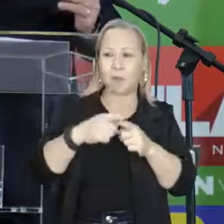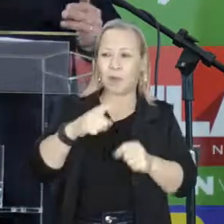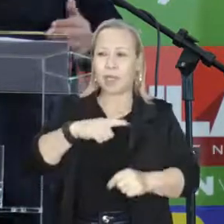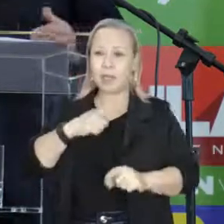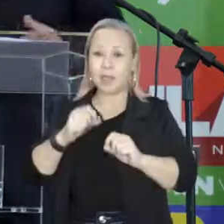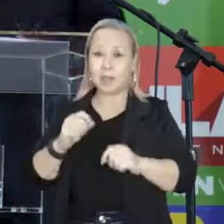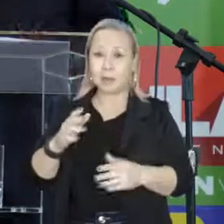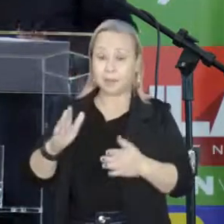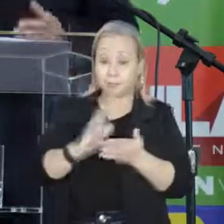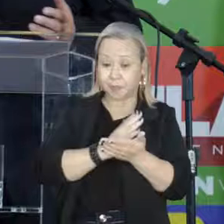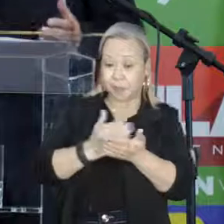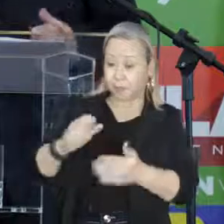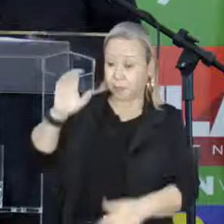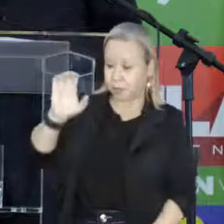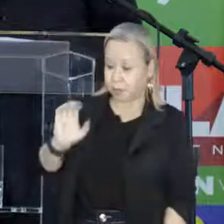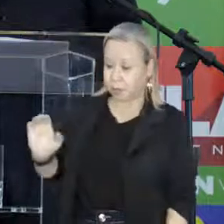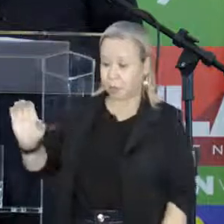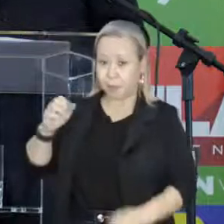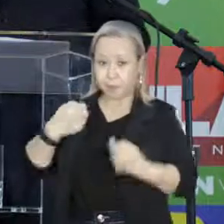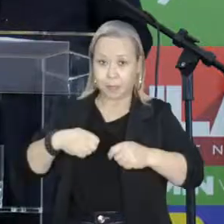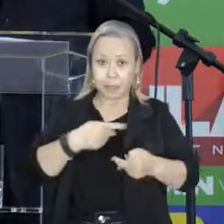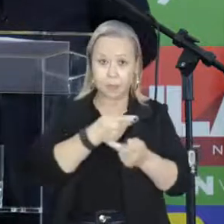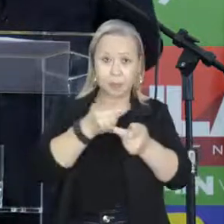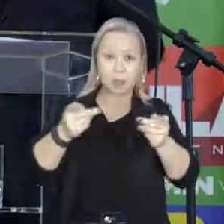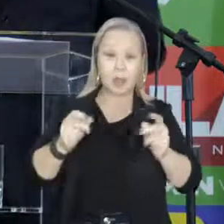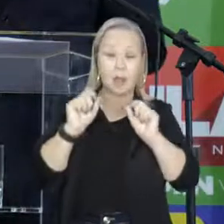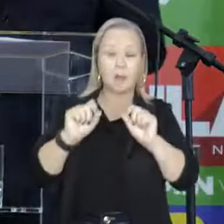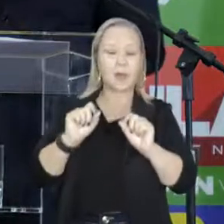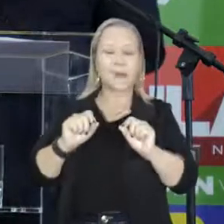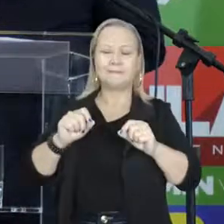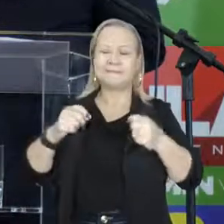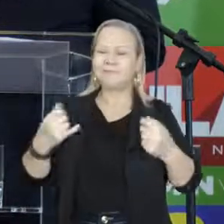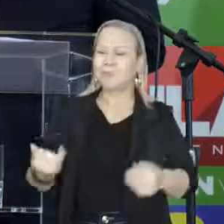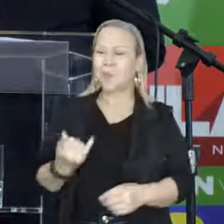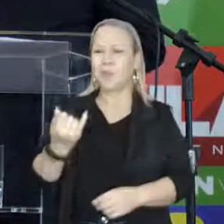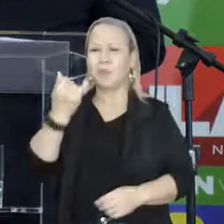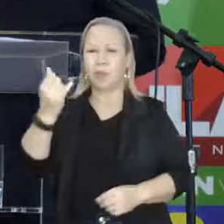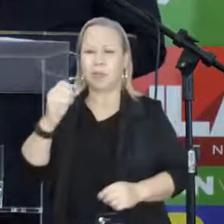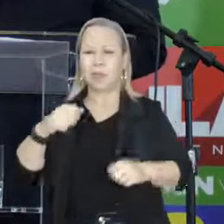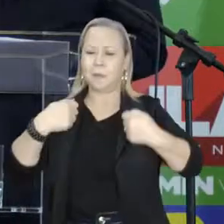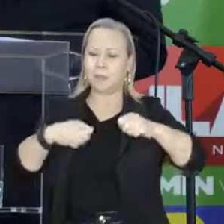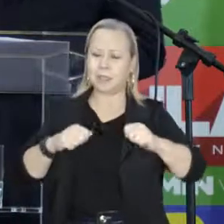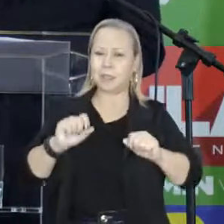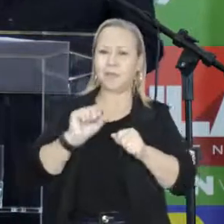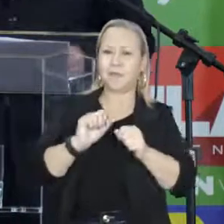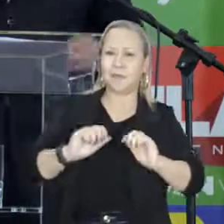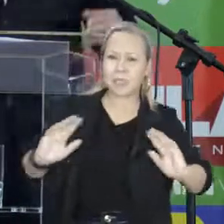que visitar, porque são imprescindíveis. Eu tenho que fazer campanha na rua de São Paulo